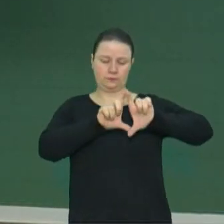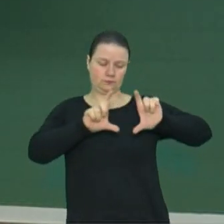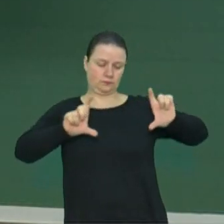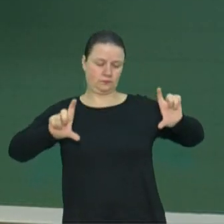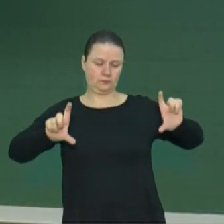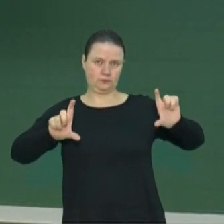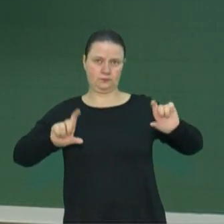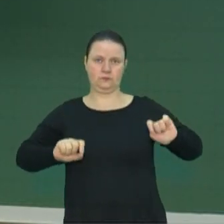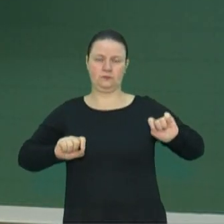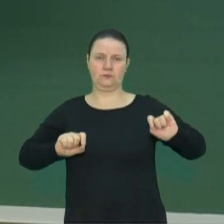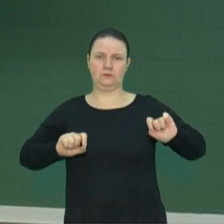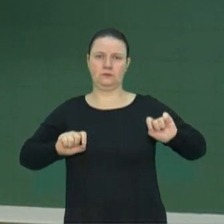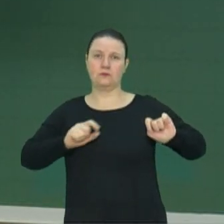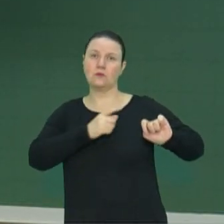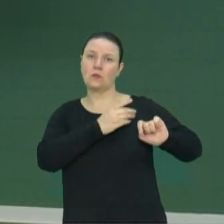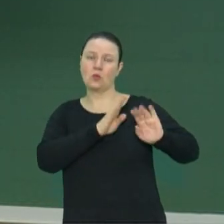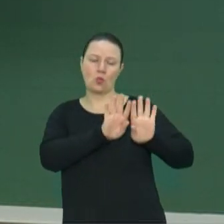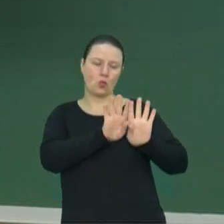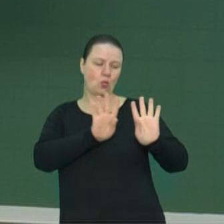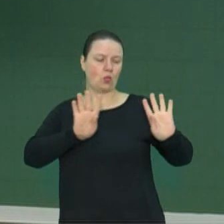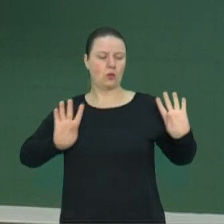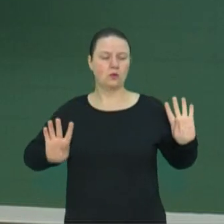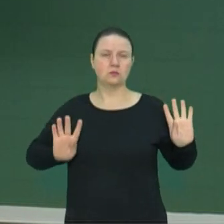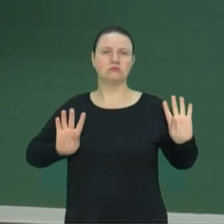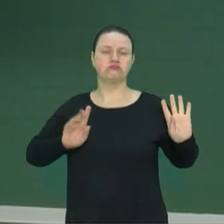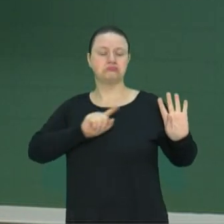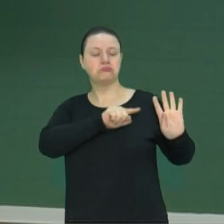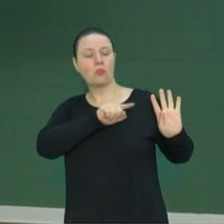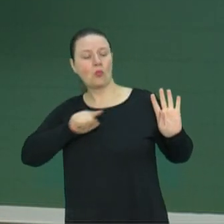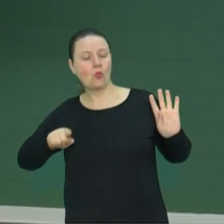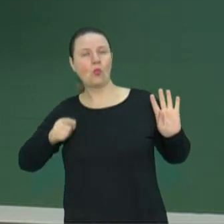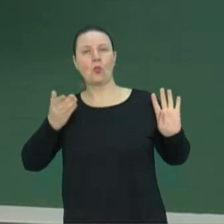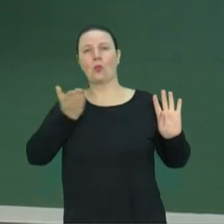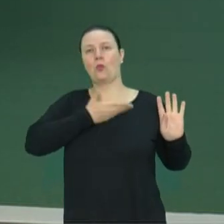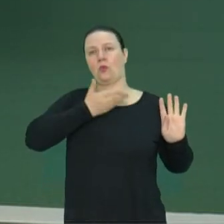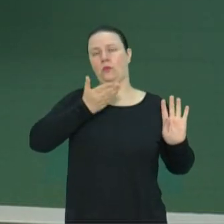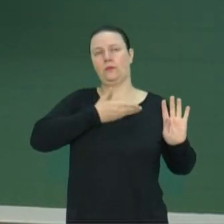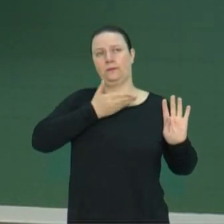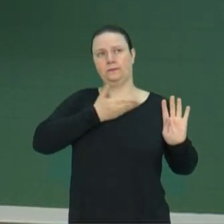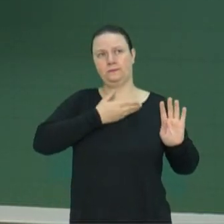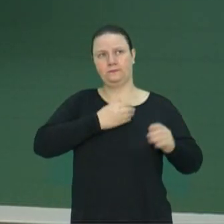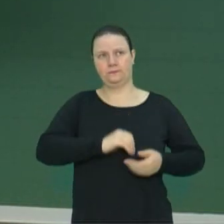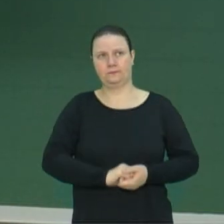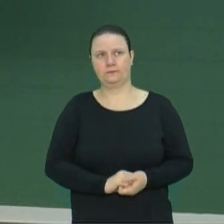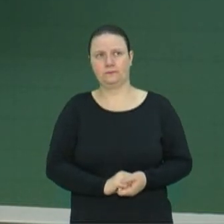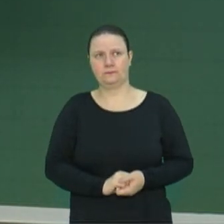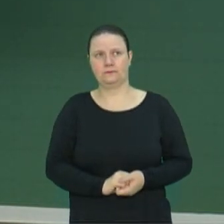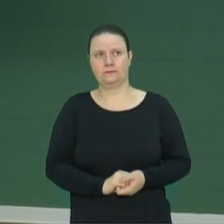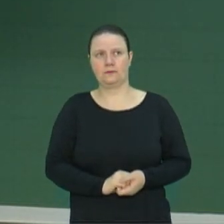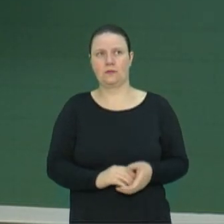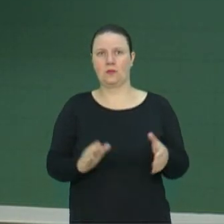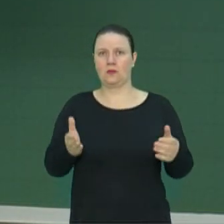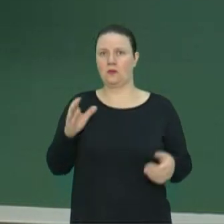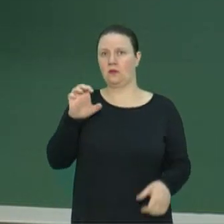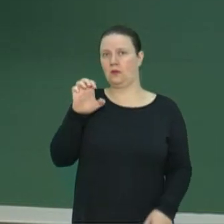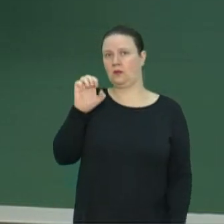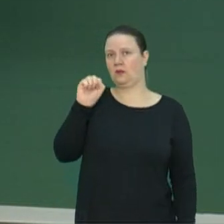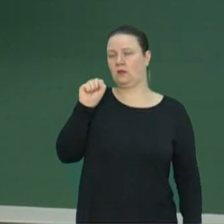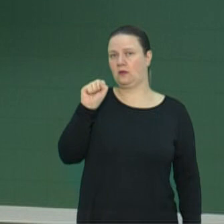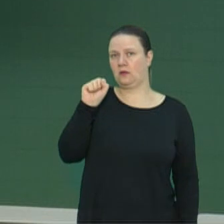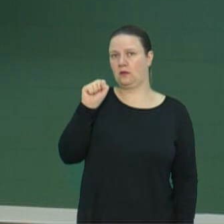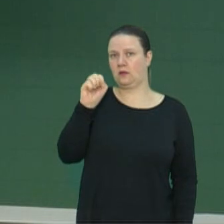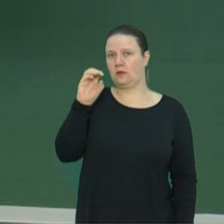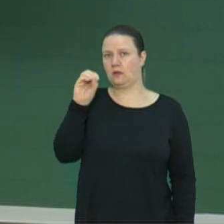esos chicos son mis amigos. Eso, mira que acá é esto, com T, acá eso, com